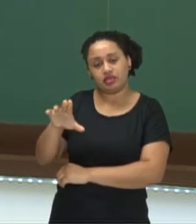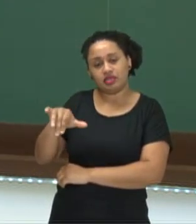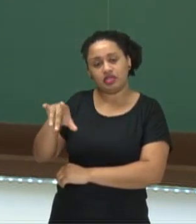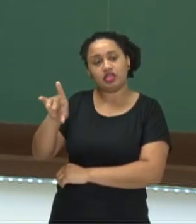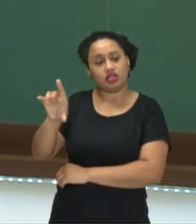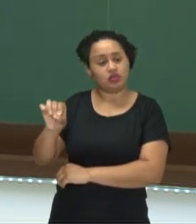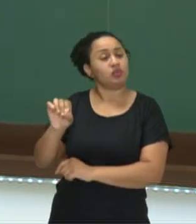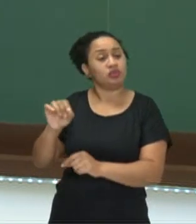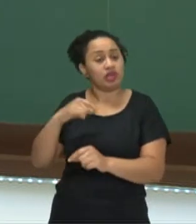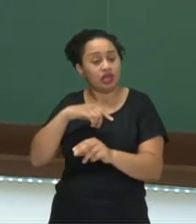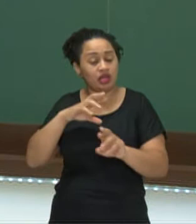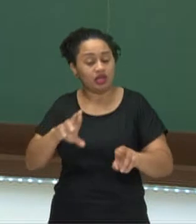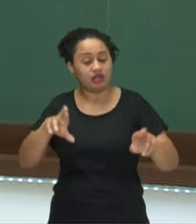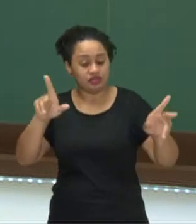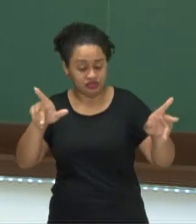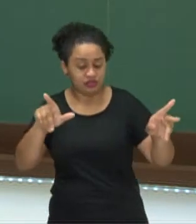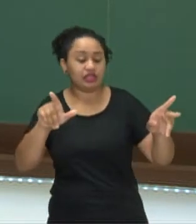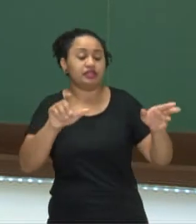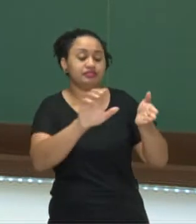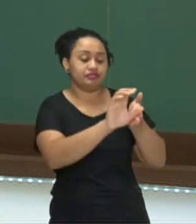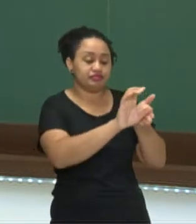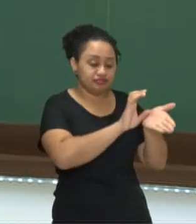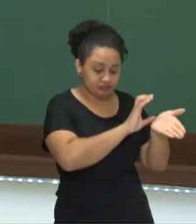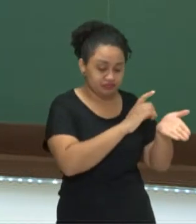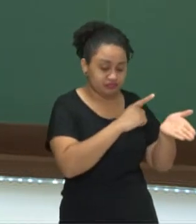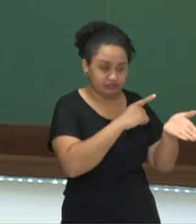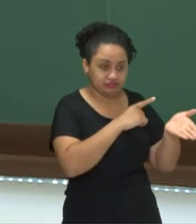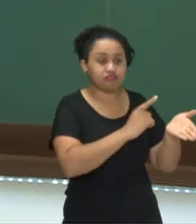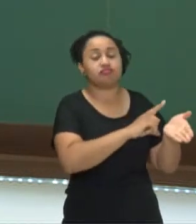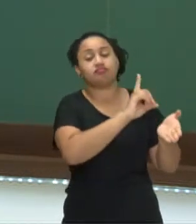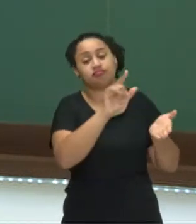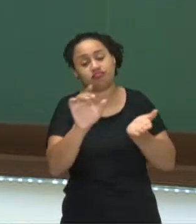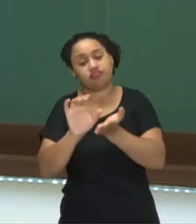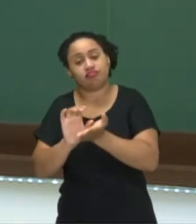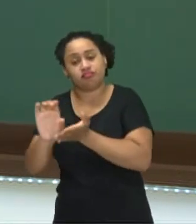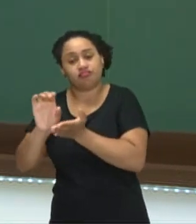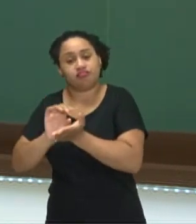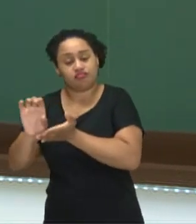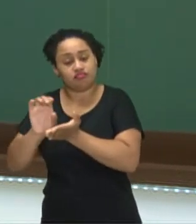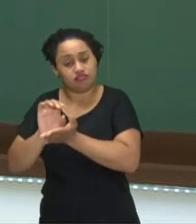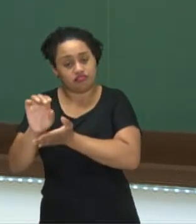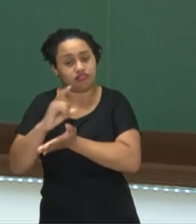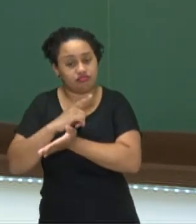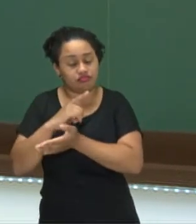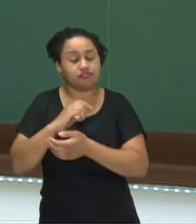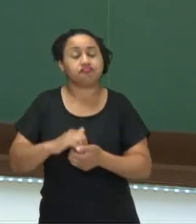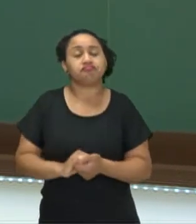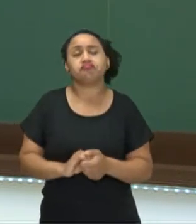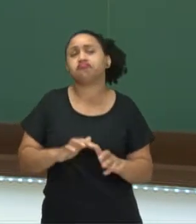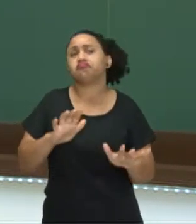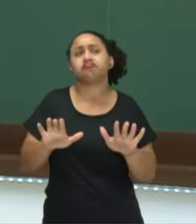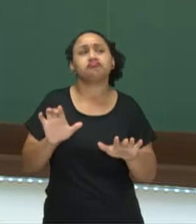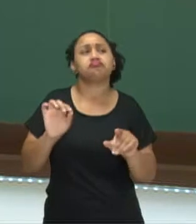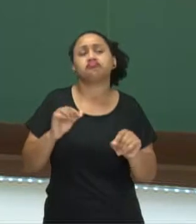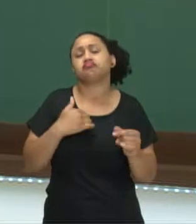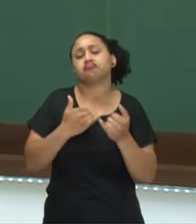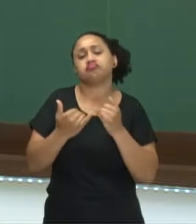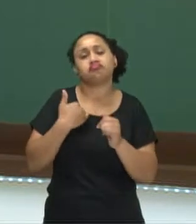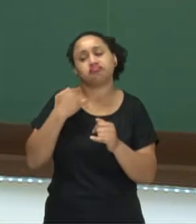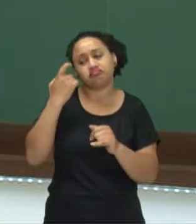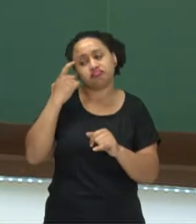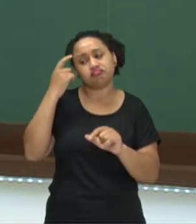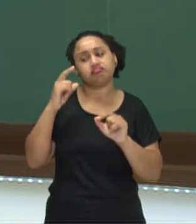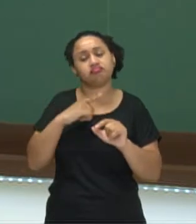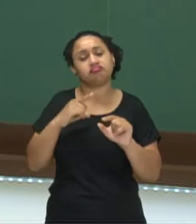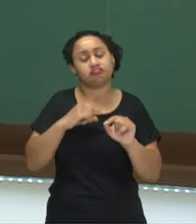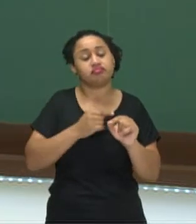exatamente a diferença entre os ativos financeiros que você tem e os passivos financeiros. É mais ou menos com a ideia lá que a gente tinha